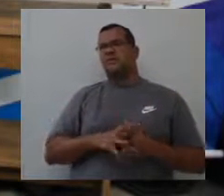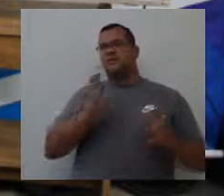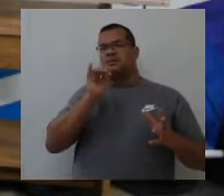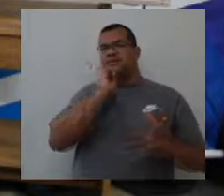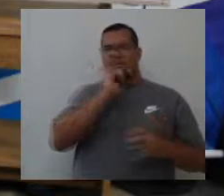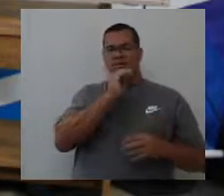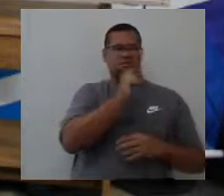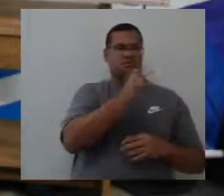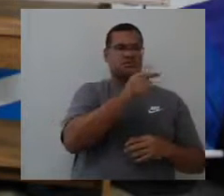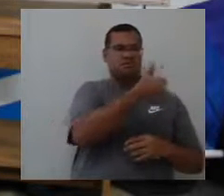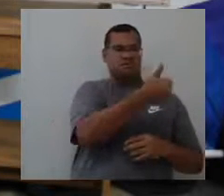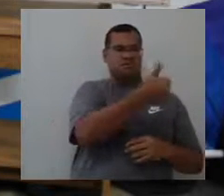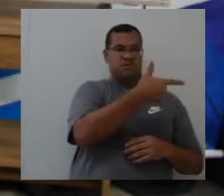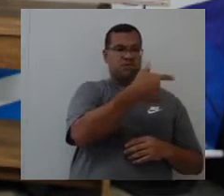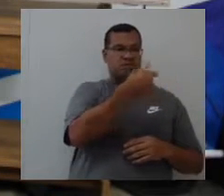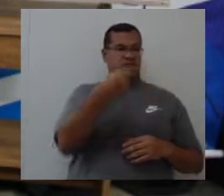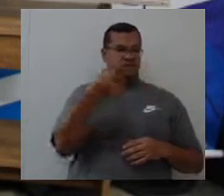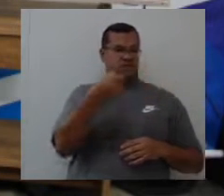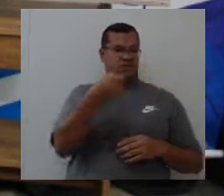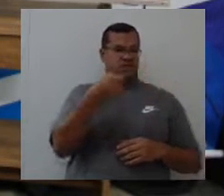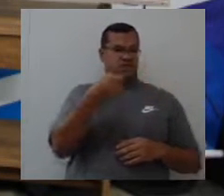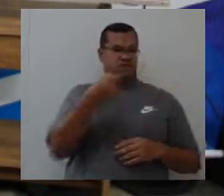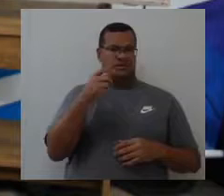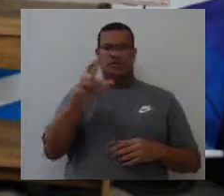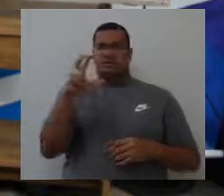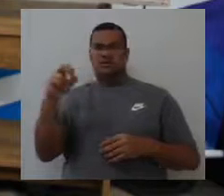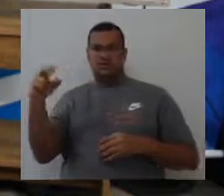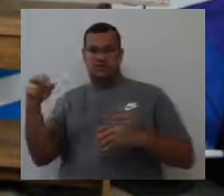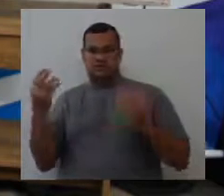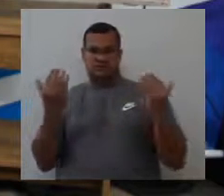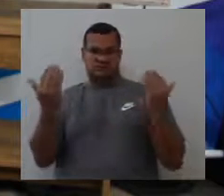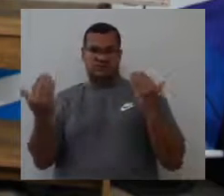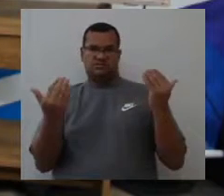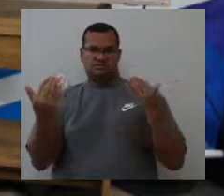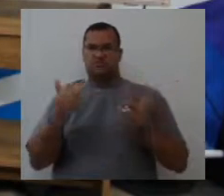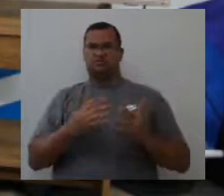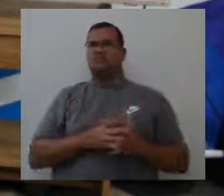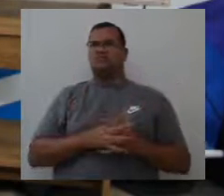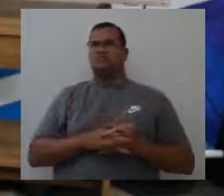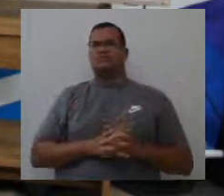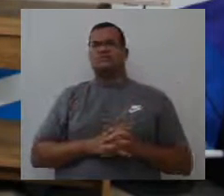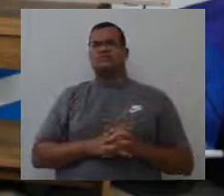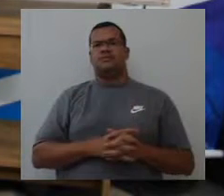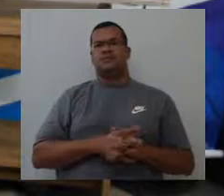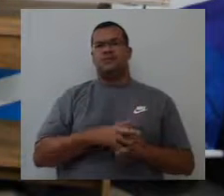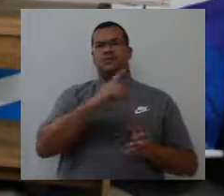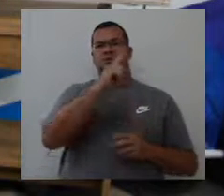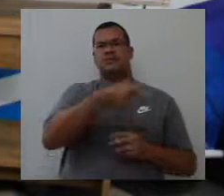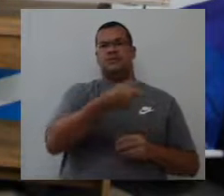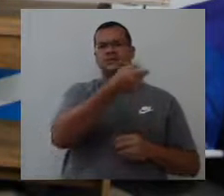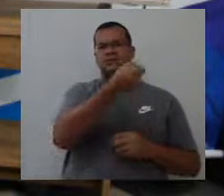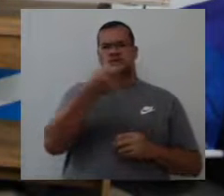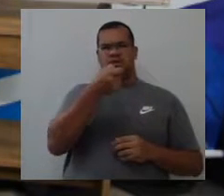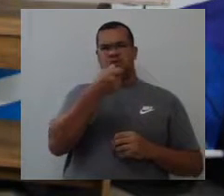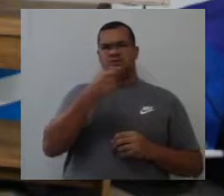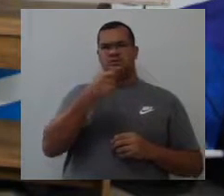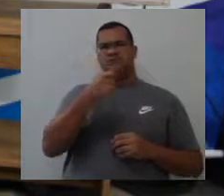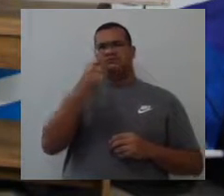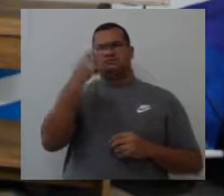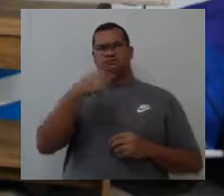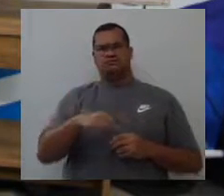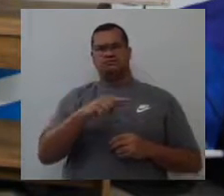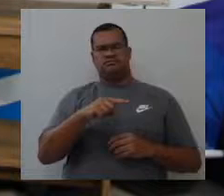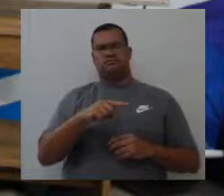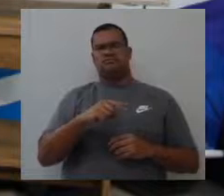número 1.200 e o número 500, eu vou montar uma razão, uma divisão como está aqui no quadro. Então eu vou utilizar aqui do critério de